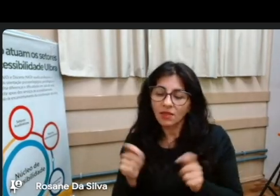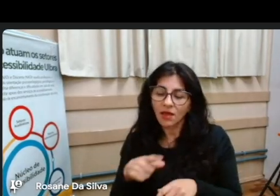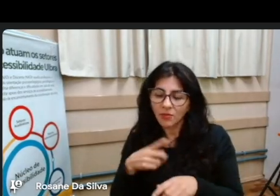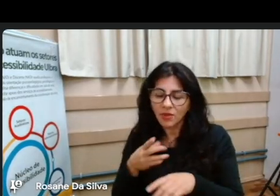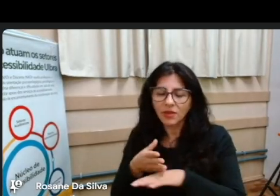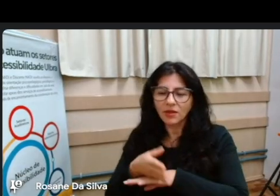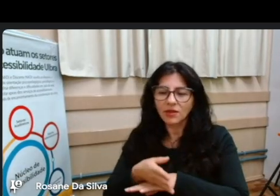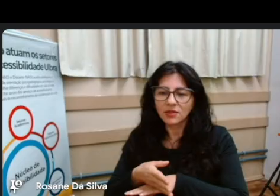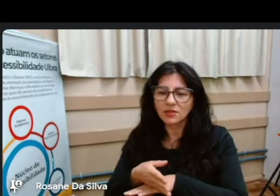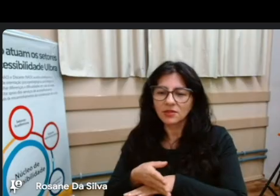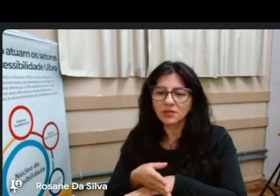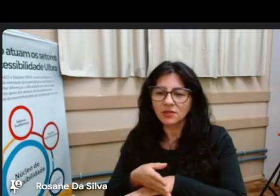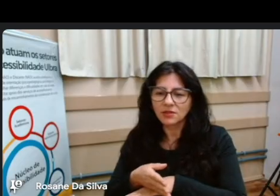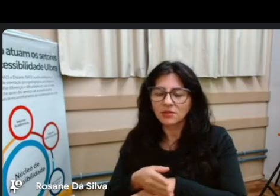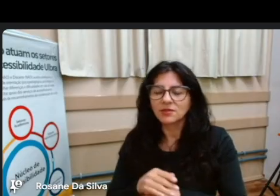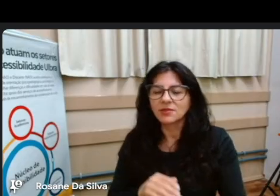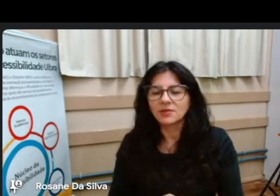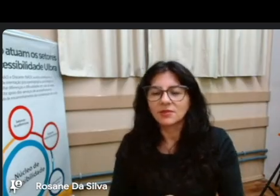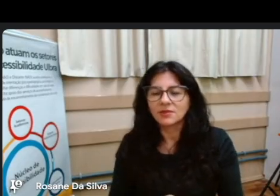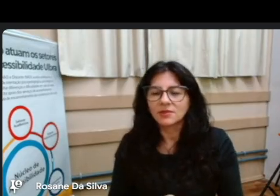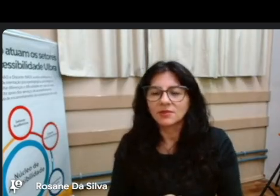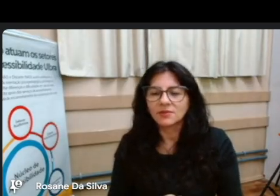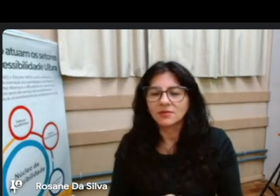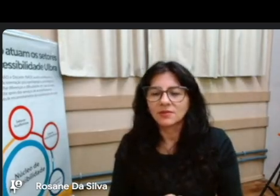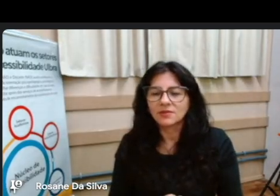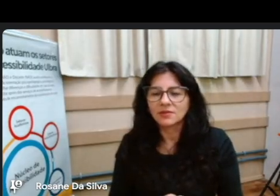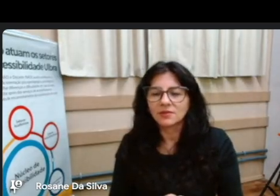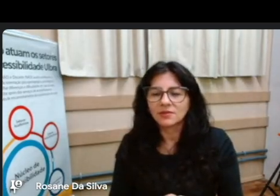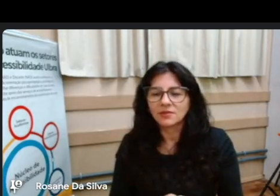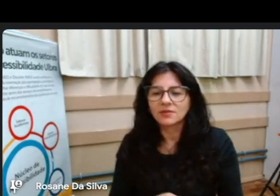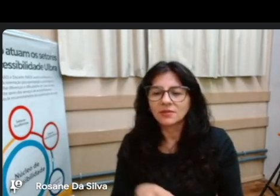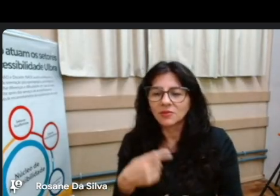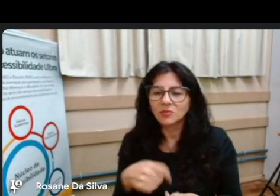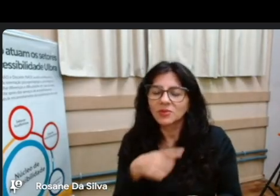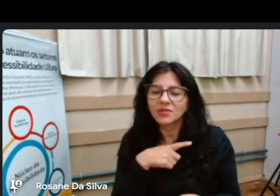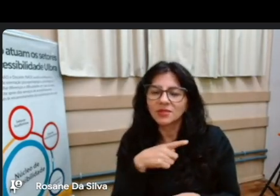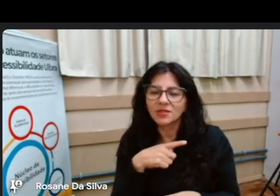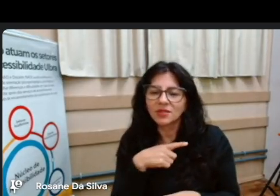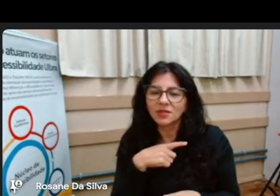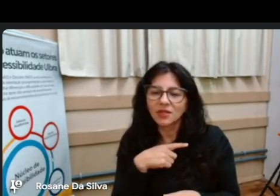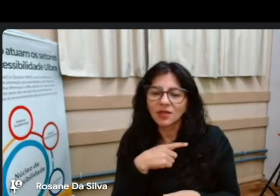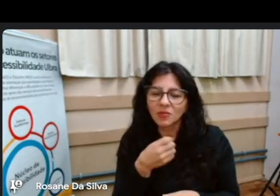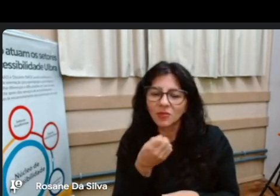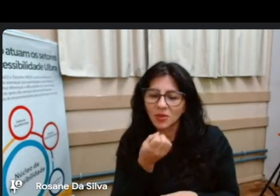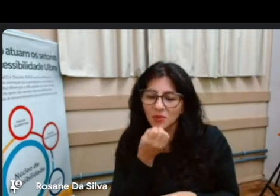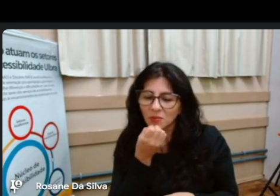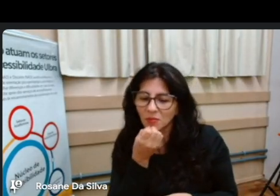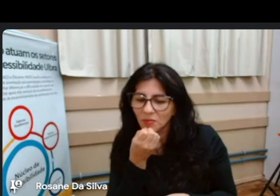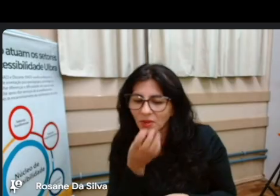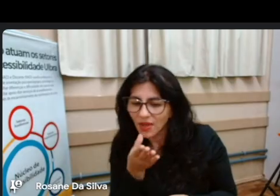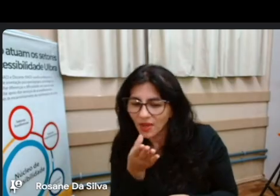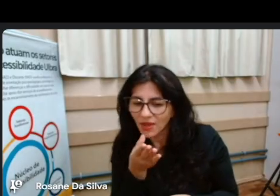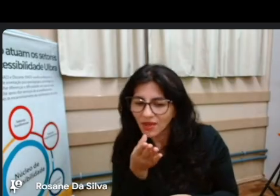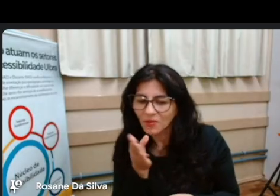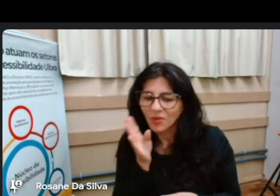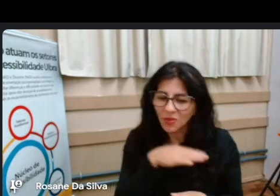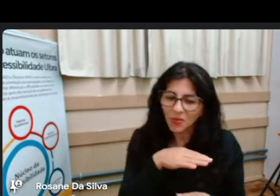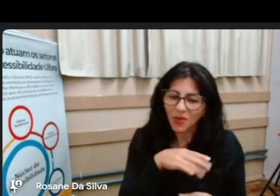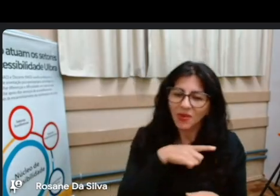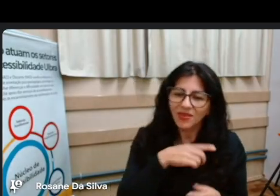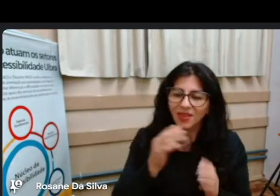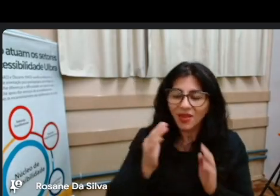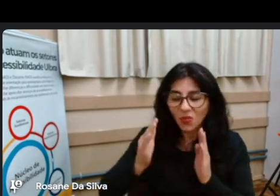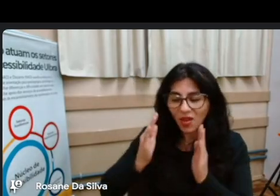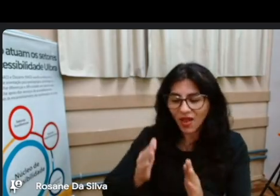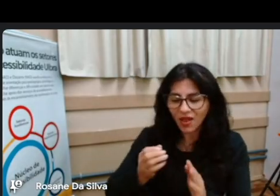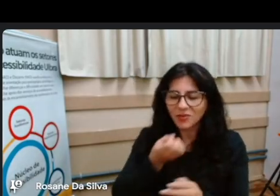impossível da gente ter acesso né ou ou ia demorar muito mais tempo né então tem tem para o bem e